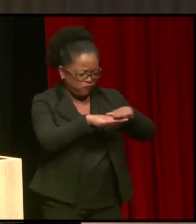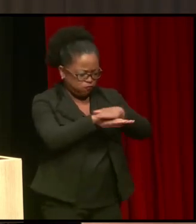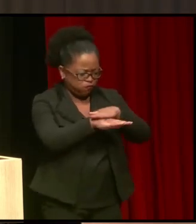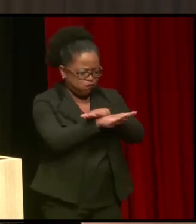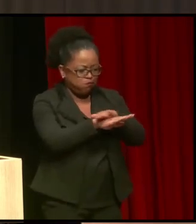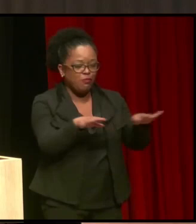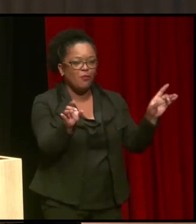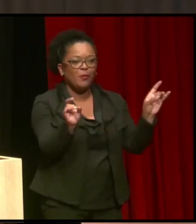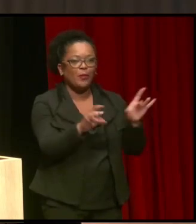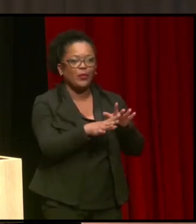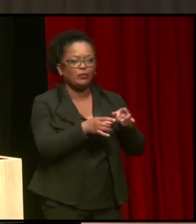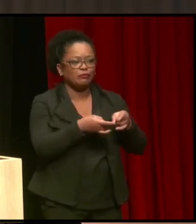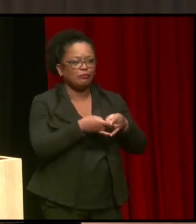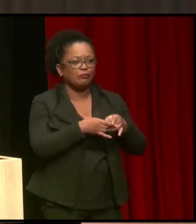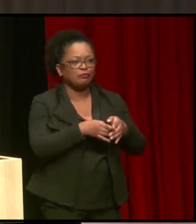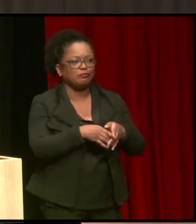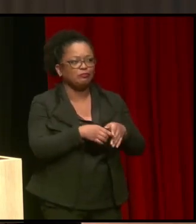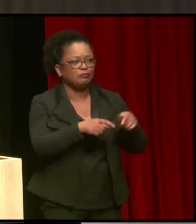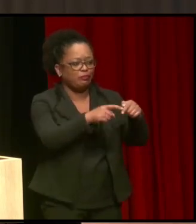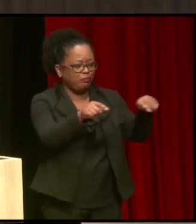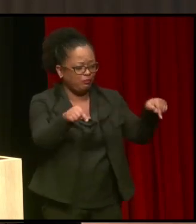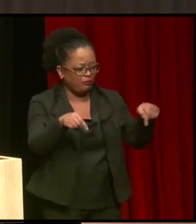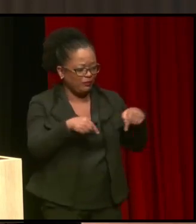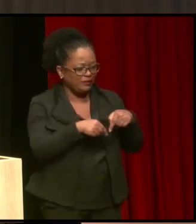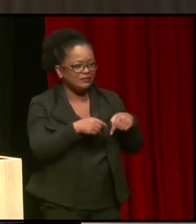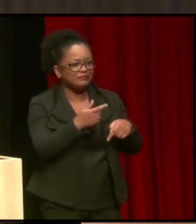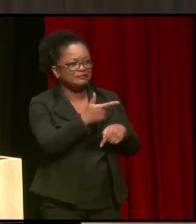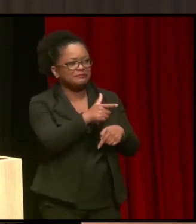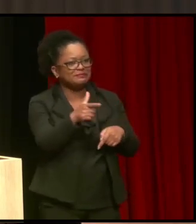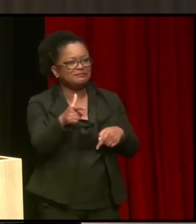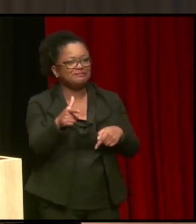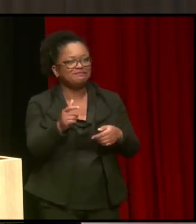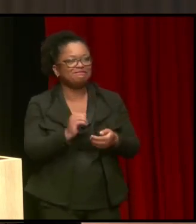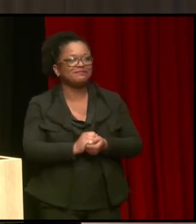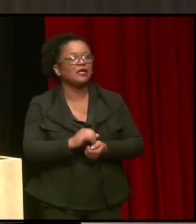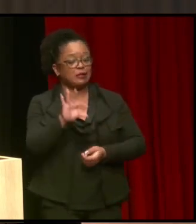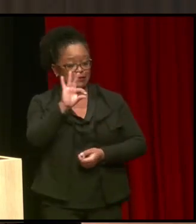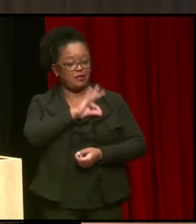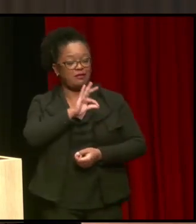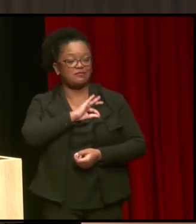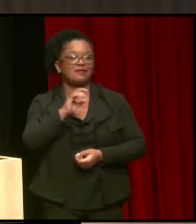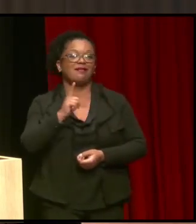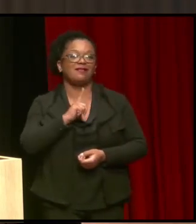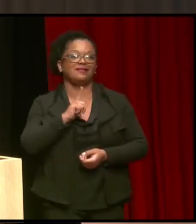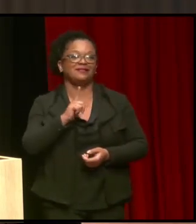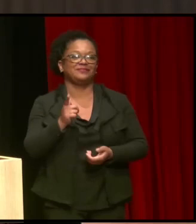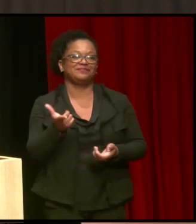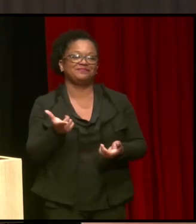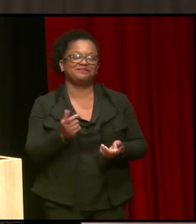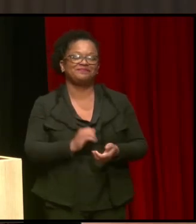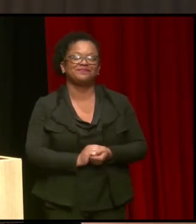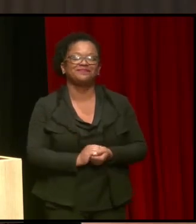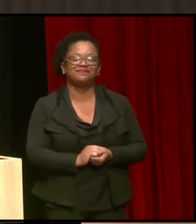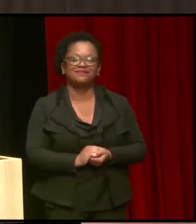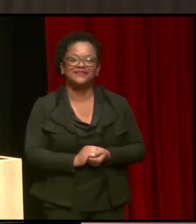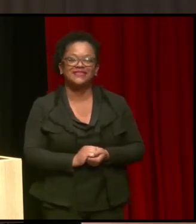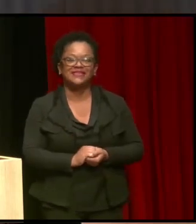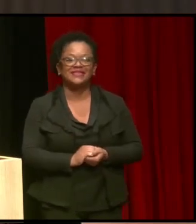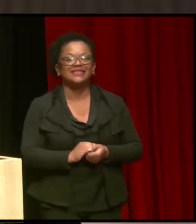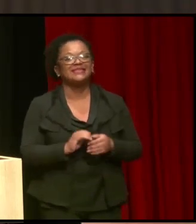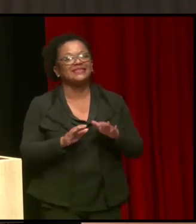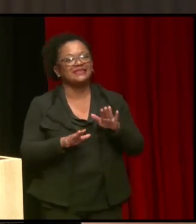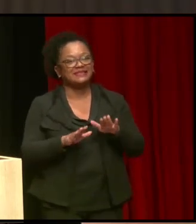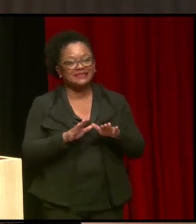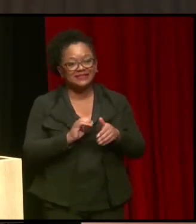Parece piada, né? Mas não é assim que acontece às vezes. A equipe só falhou